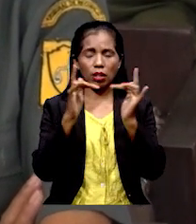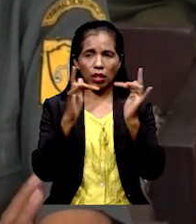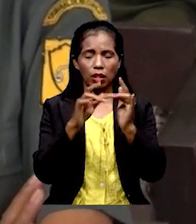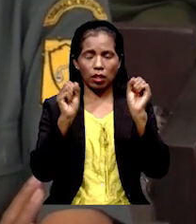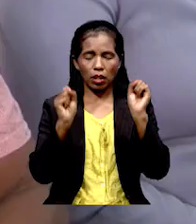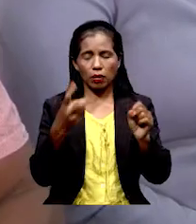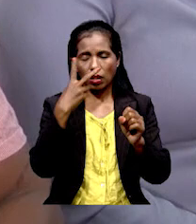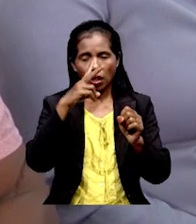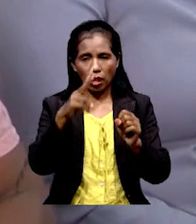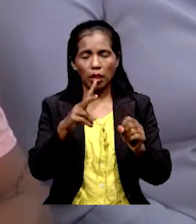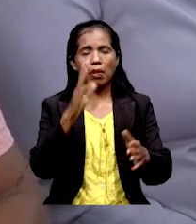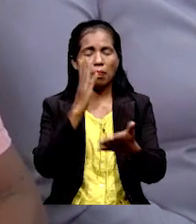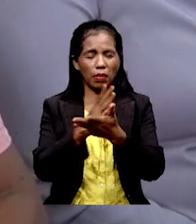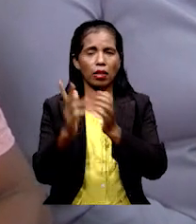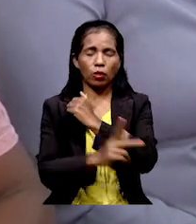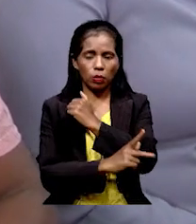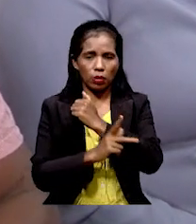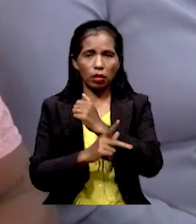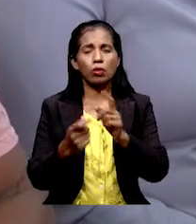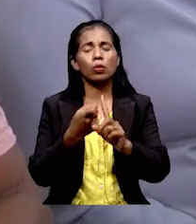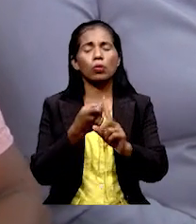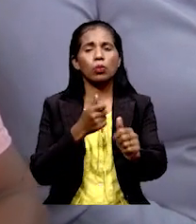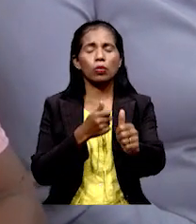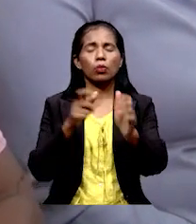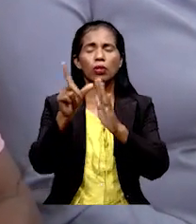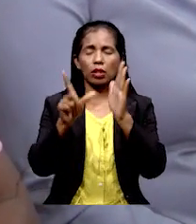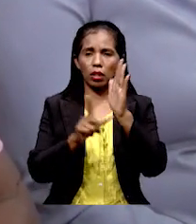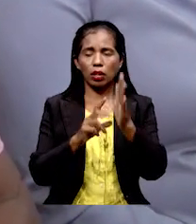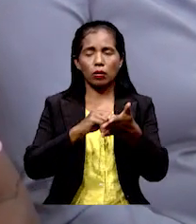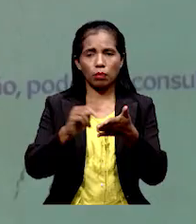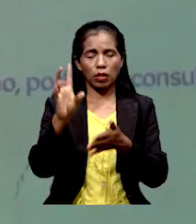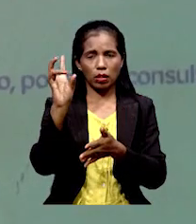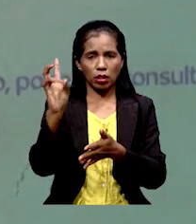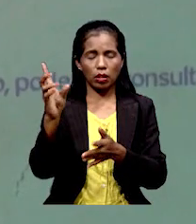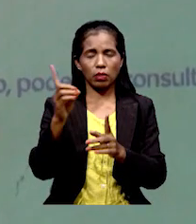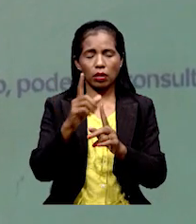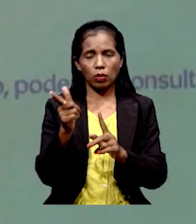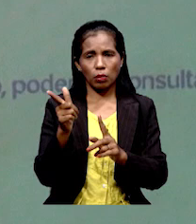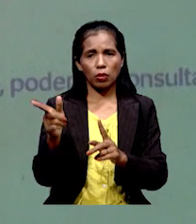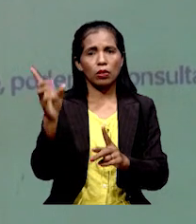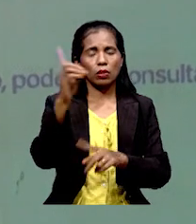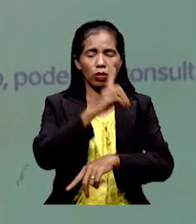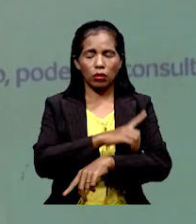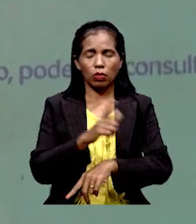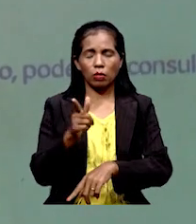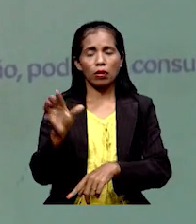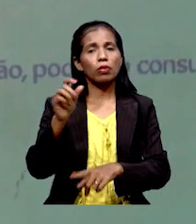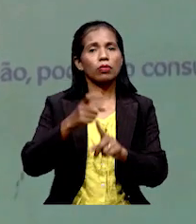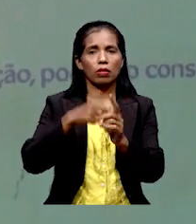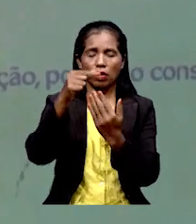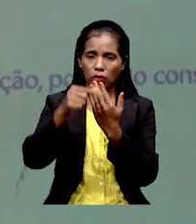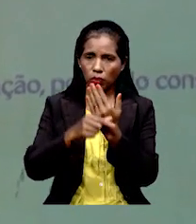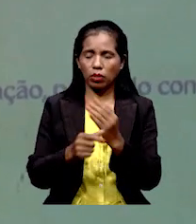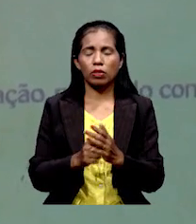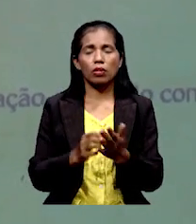no combate à corrupção tir lei número 8 barra ring rua ronulu lorong ronulu sinen fulan agosto. Formulário online ne